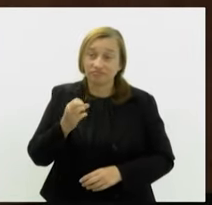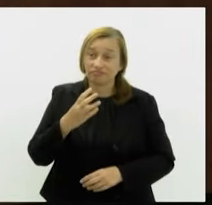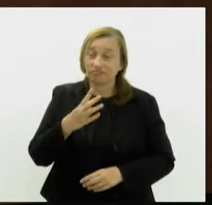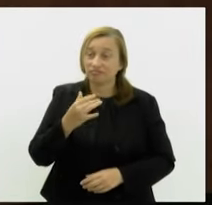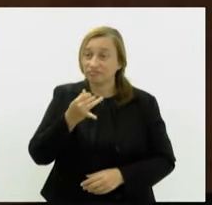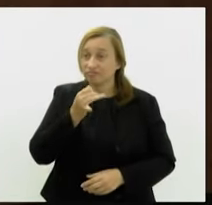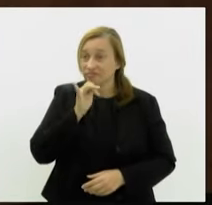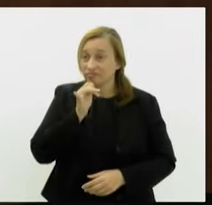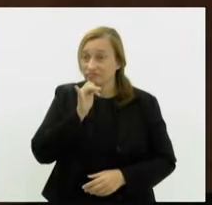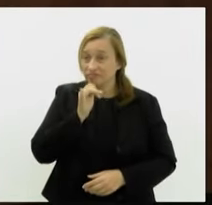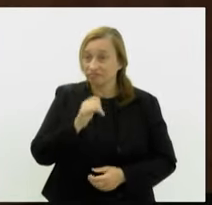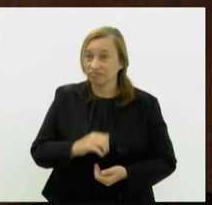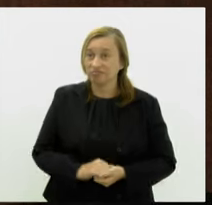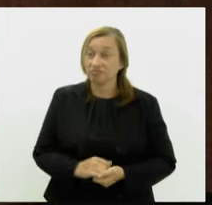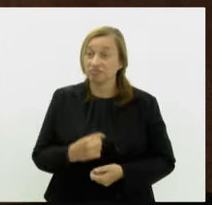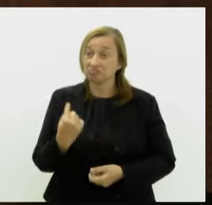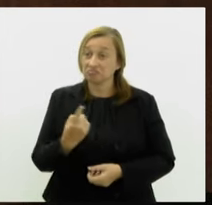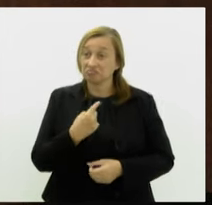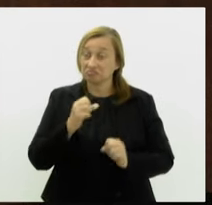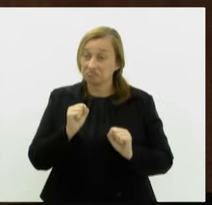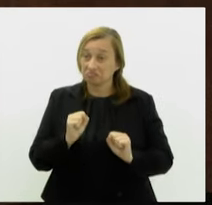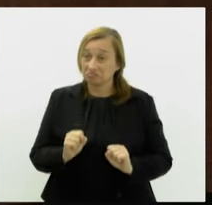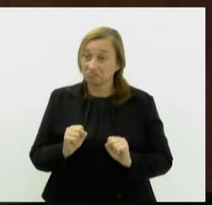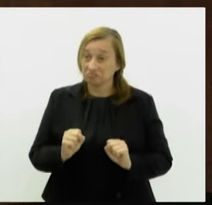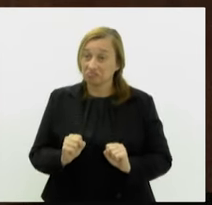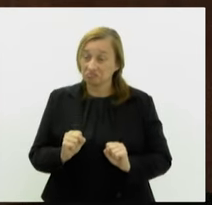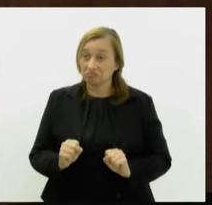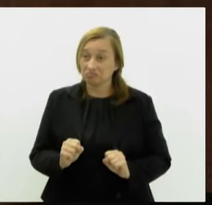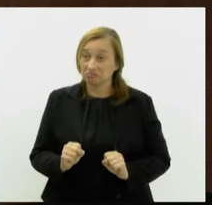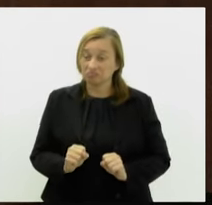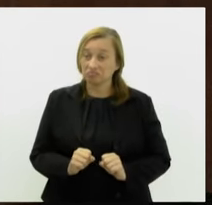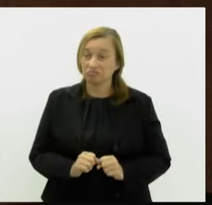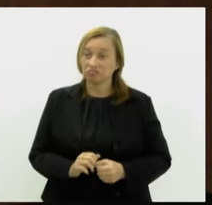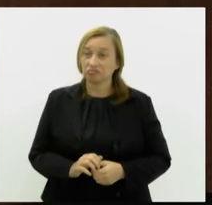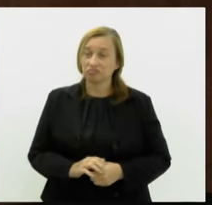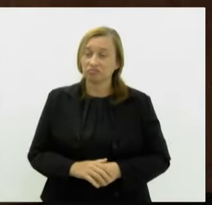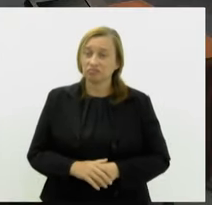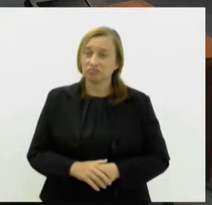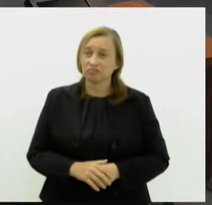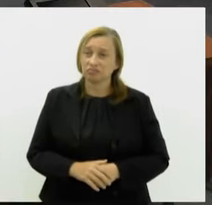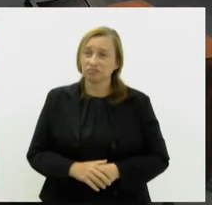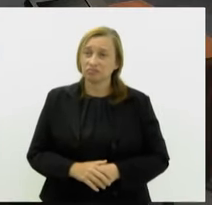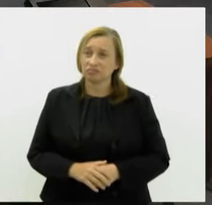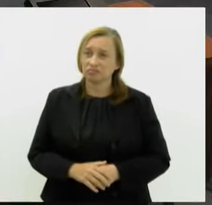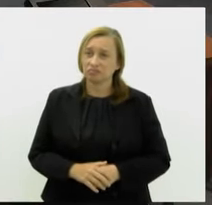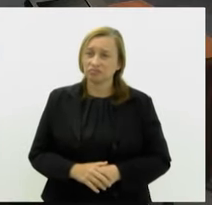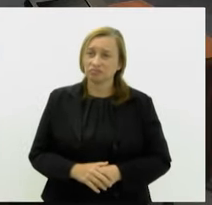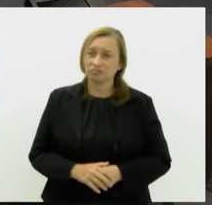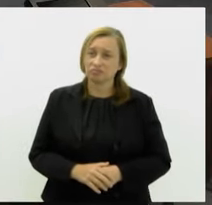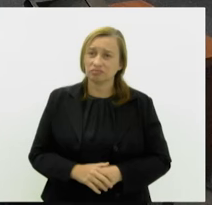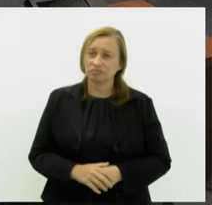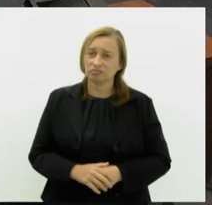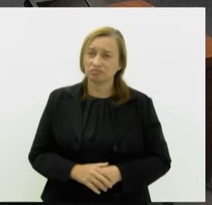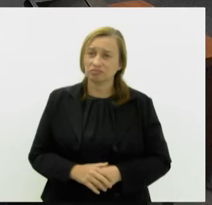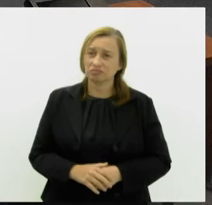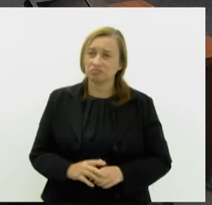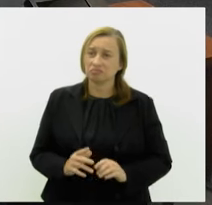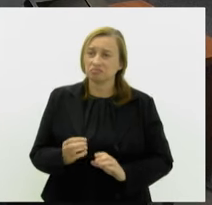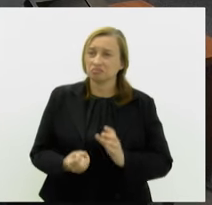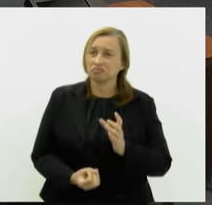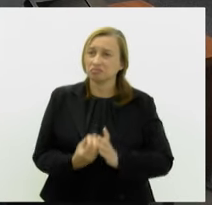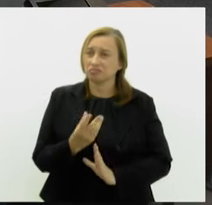exemplo, nós podemos Nós podemos futuramente fazer um